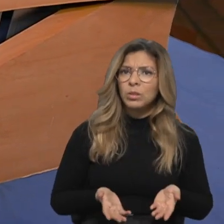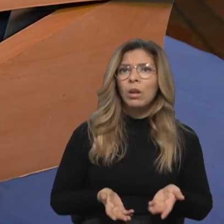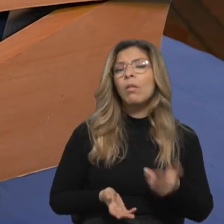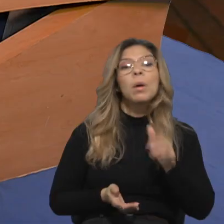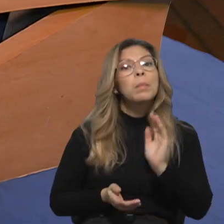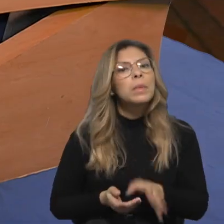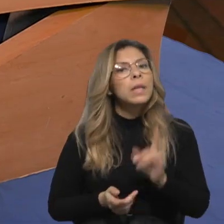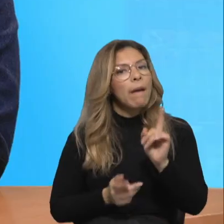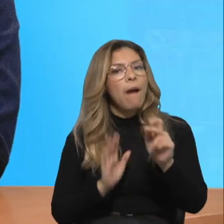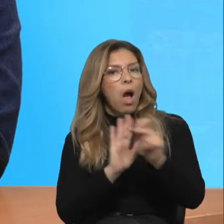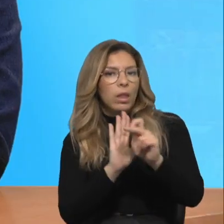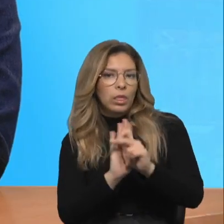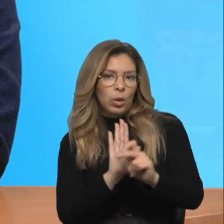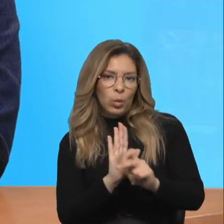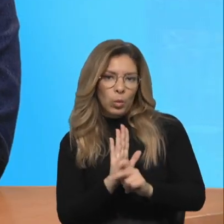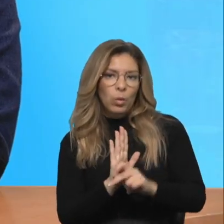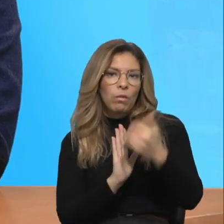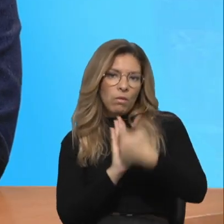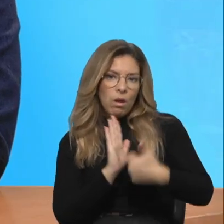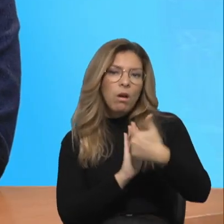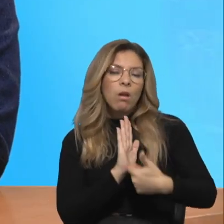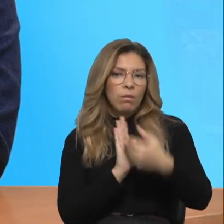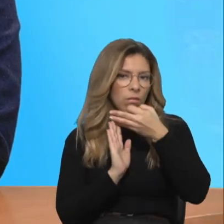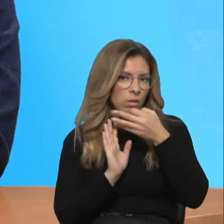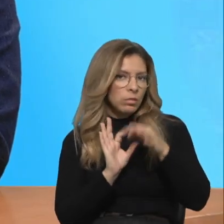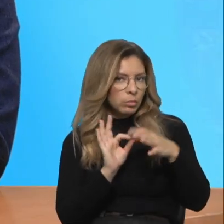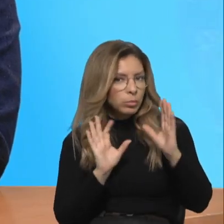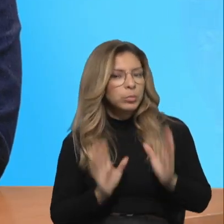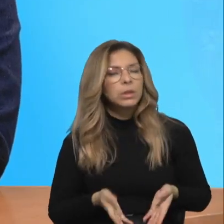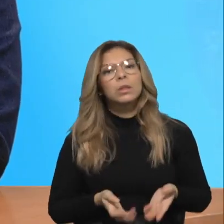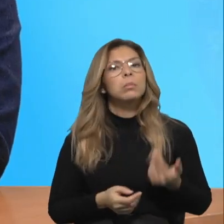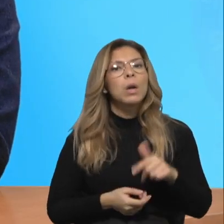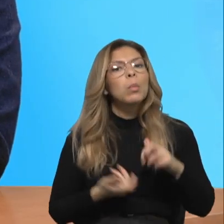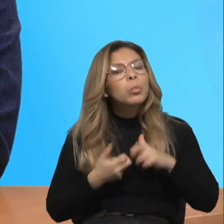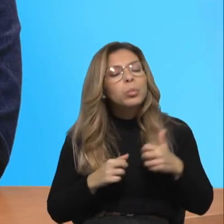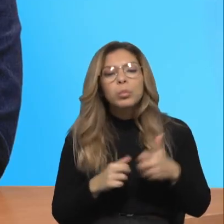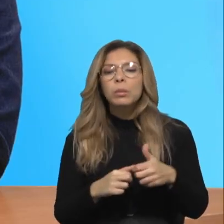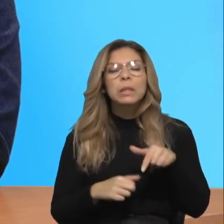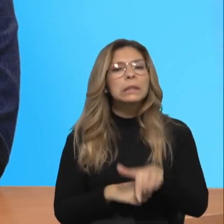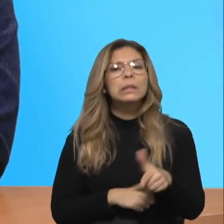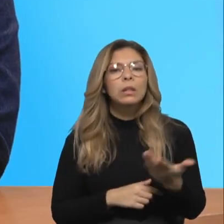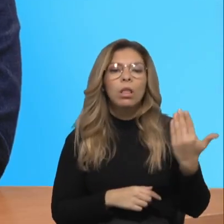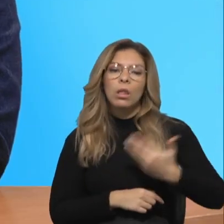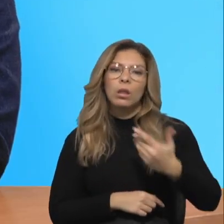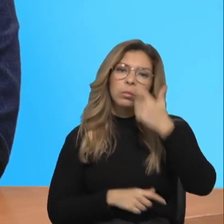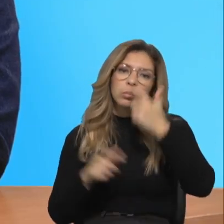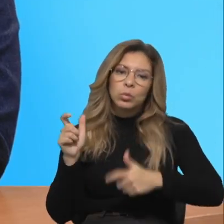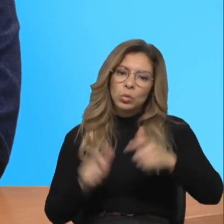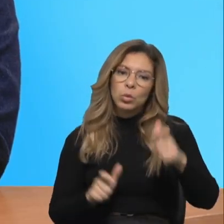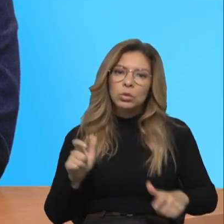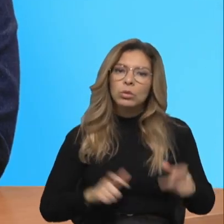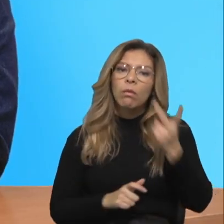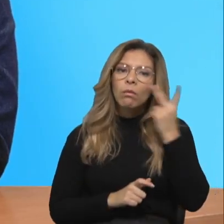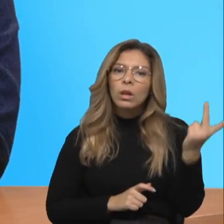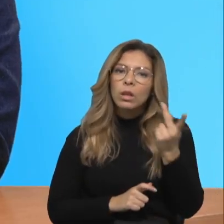dos artigos, mas é necessário atualizar a questão, a problemática dos direitos humanos na vida dos